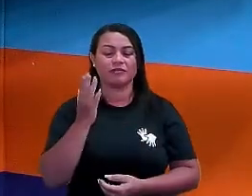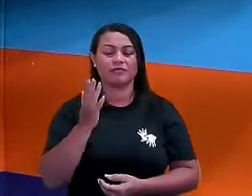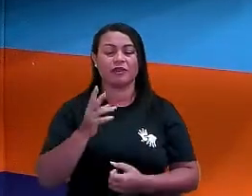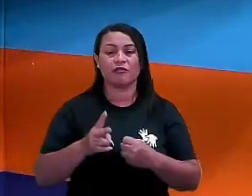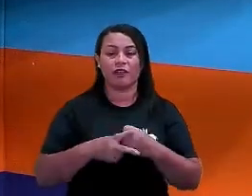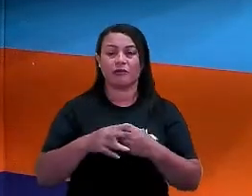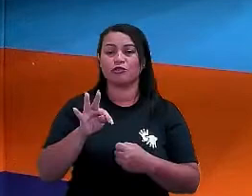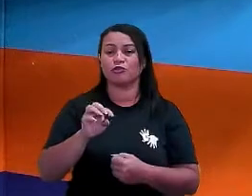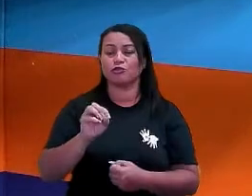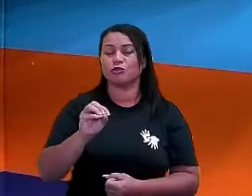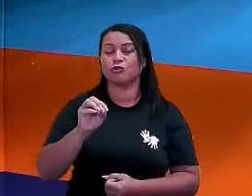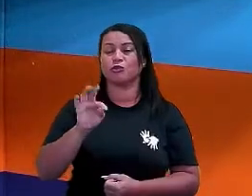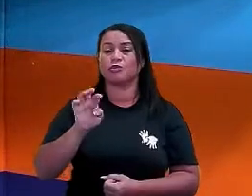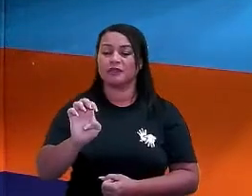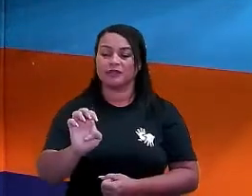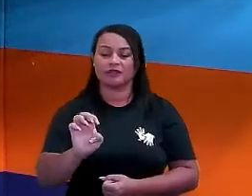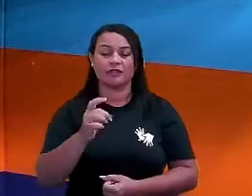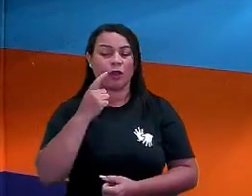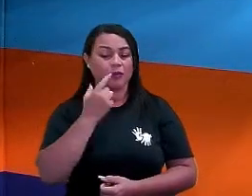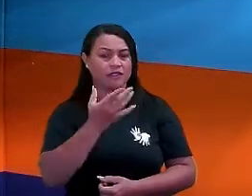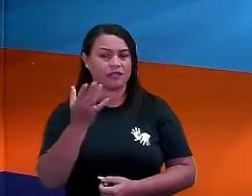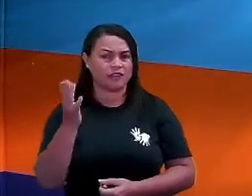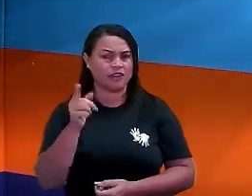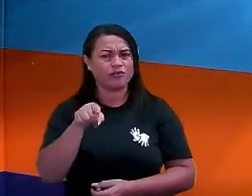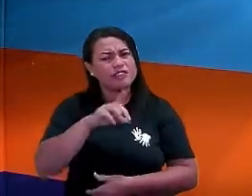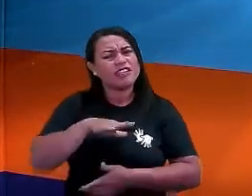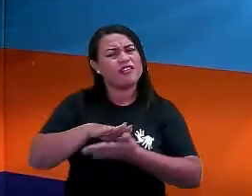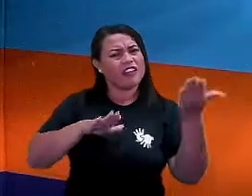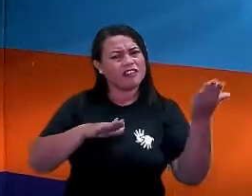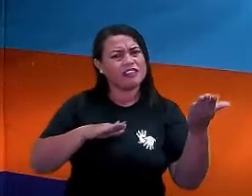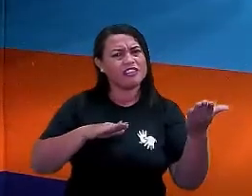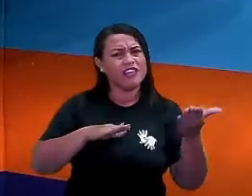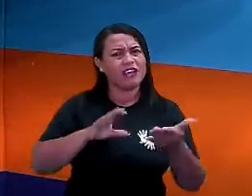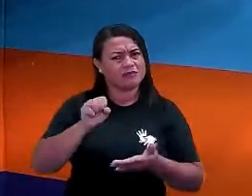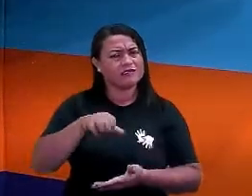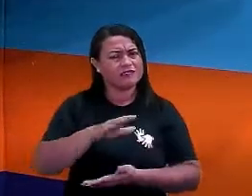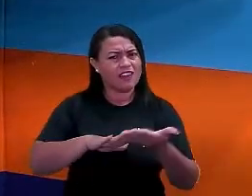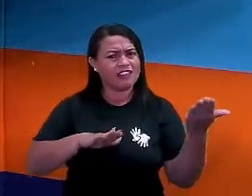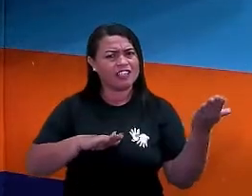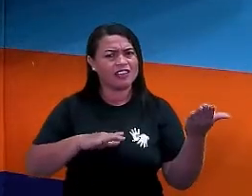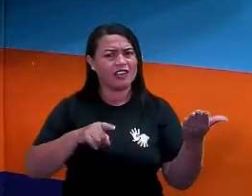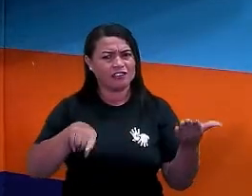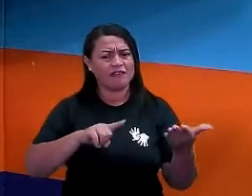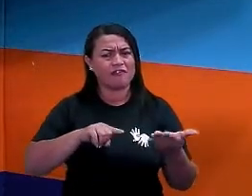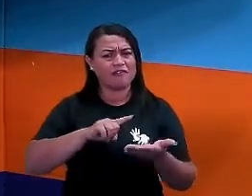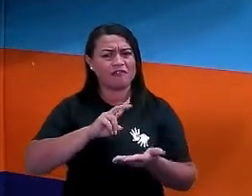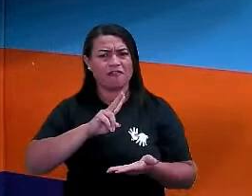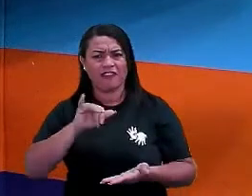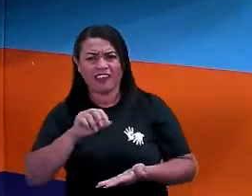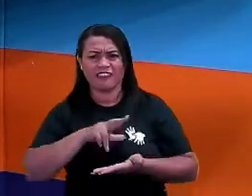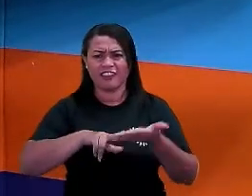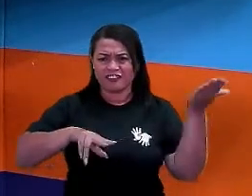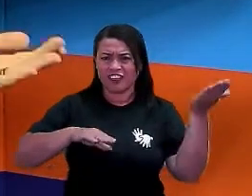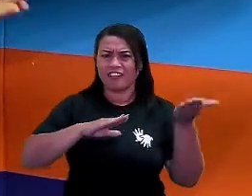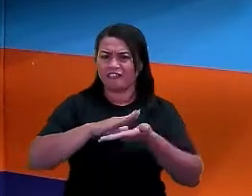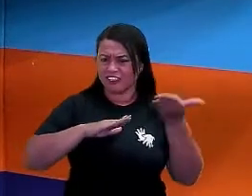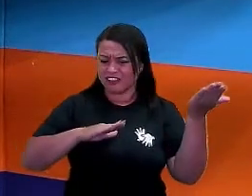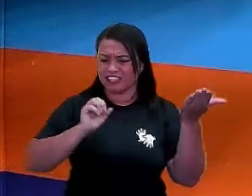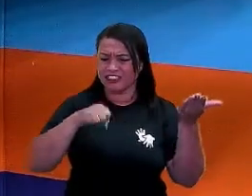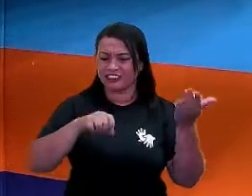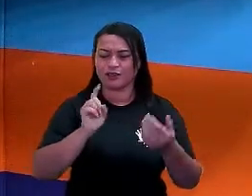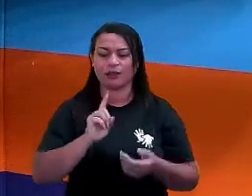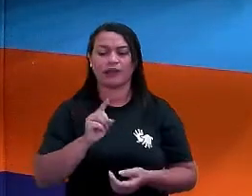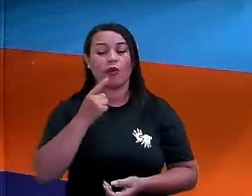vai viajar? Are you going to travel? Você vai viajar? Veja que o verbo to be no início da frase, certo?